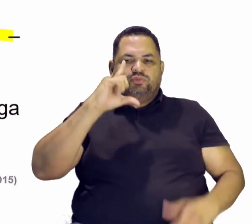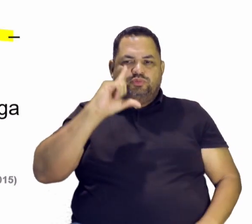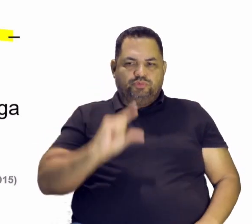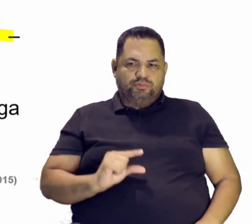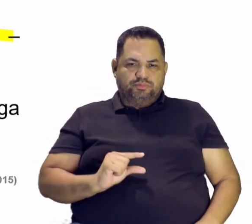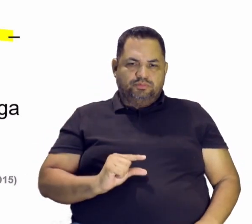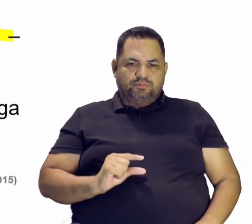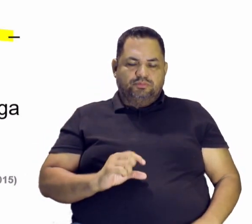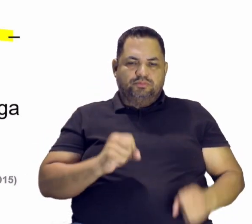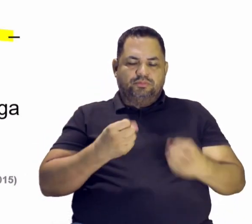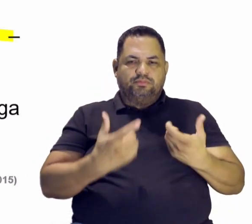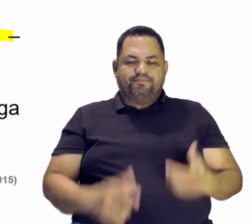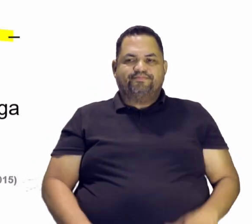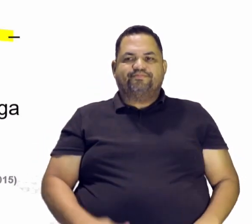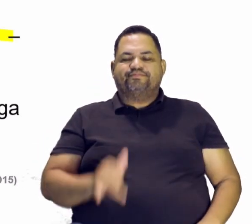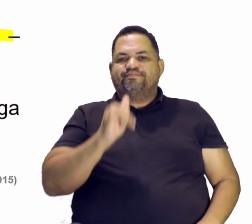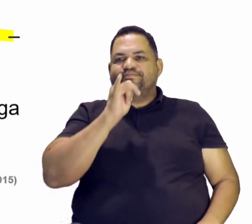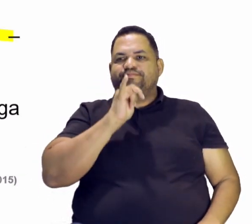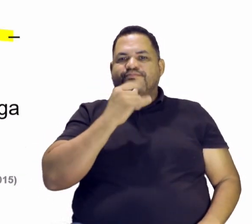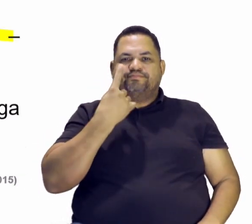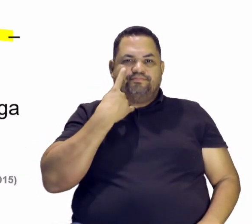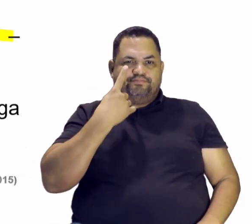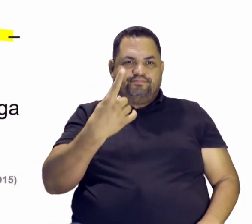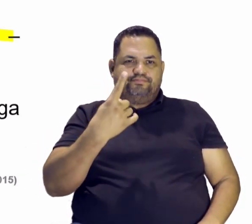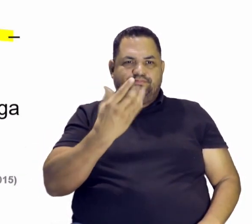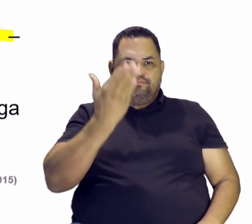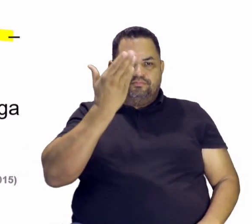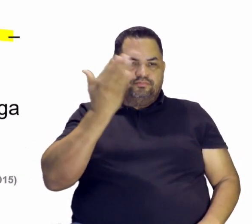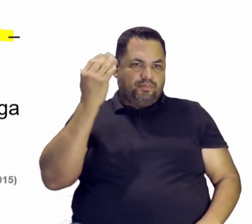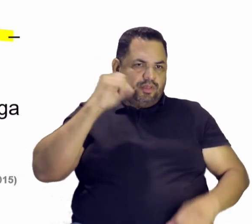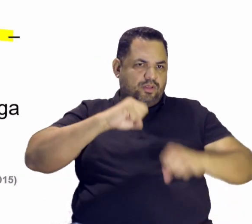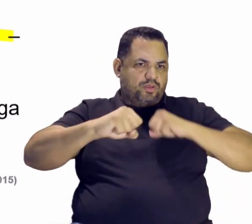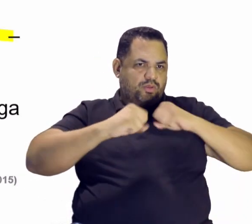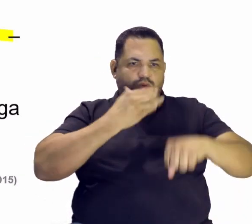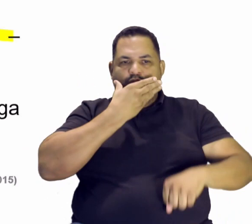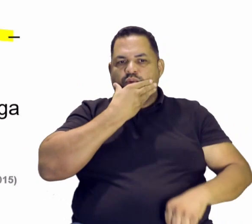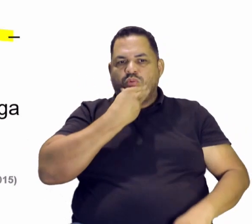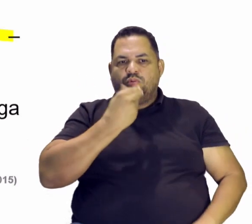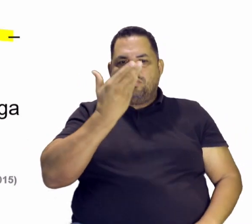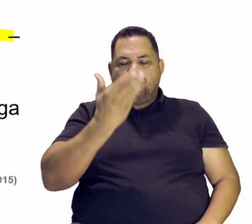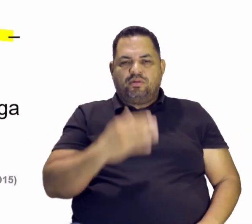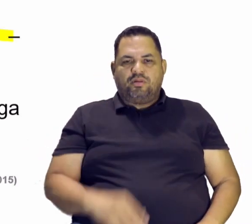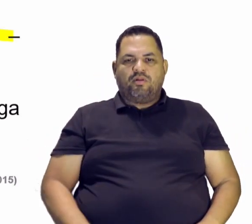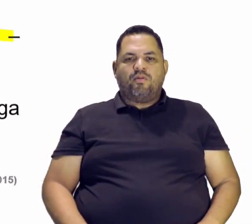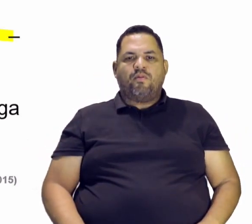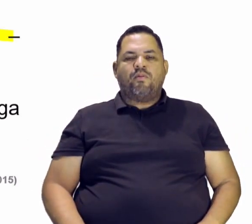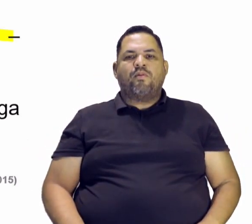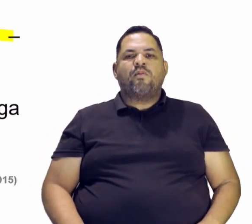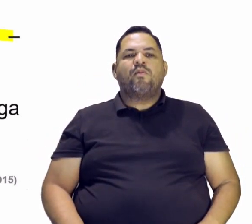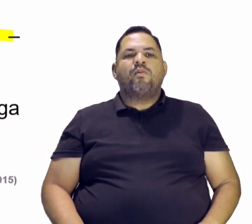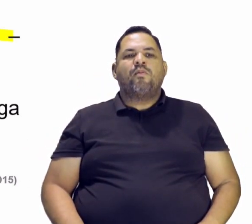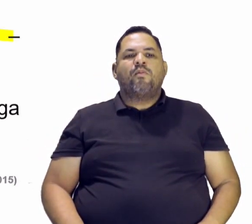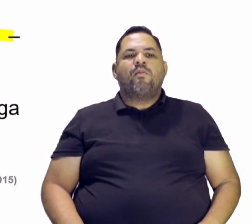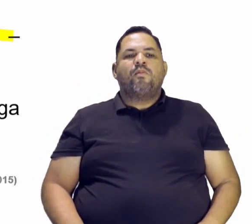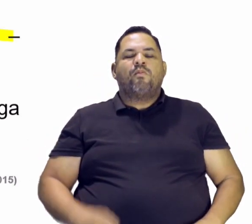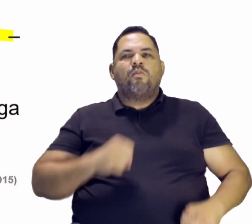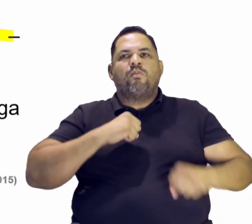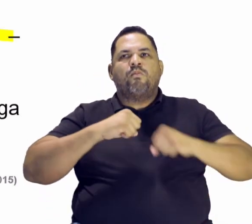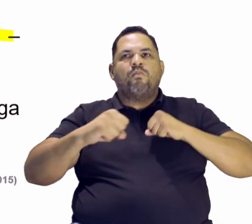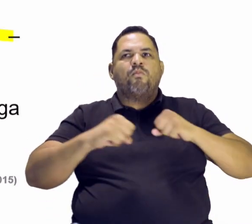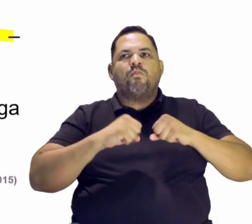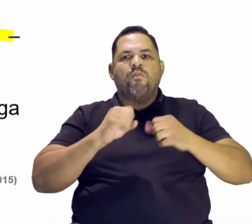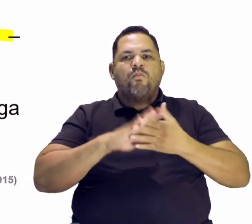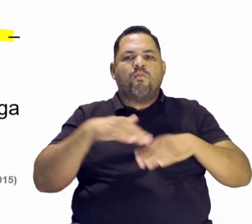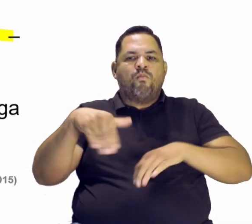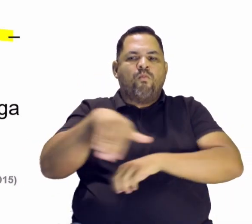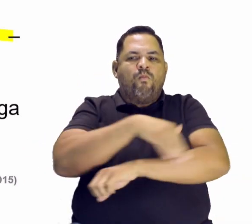Então, por exemplo, você observar esse rapaz aí numa corrida, né? Numa corrida aí de rua,